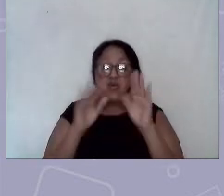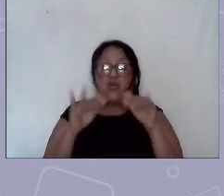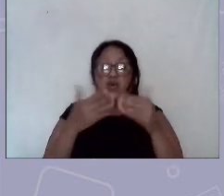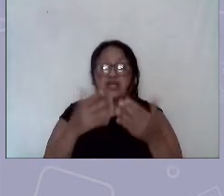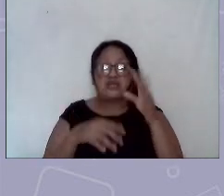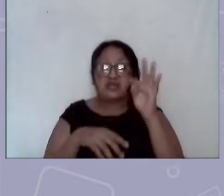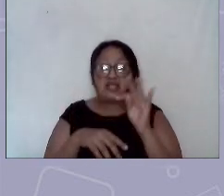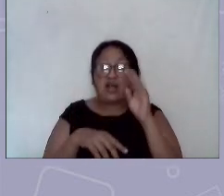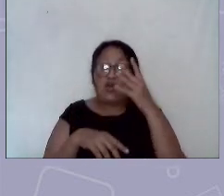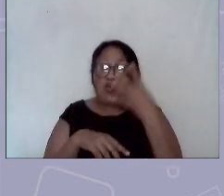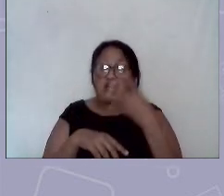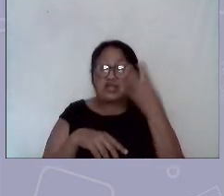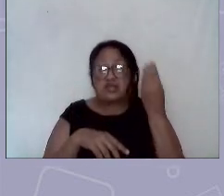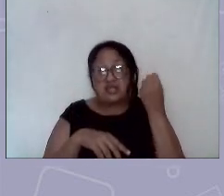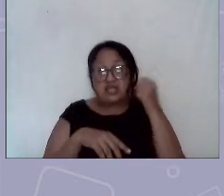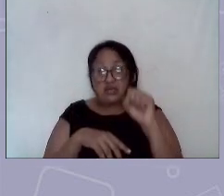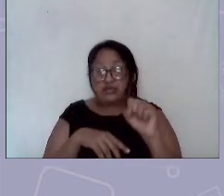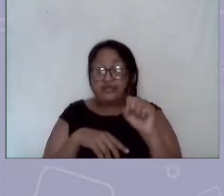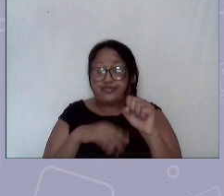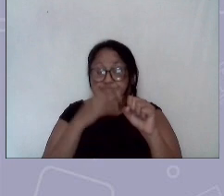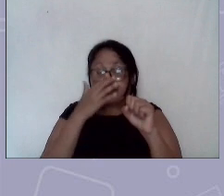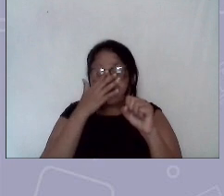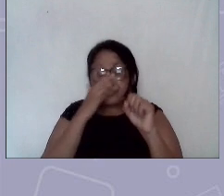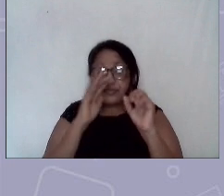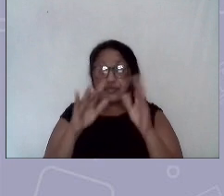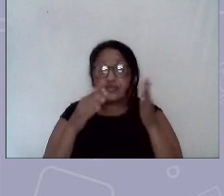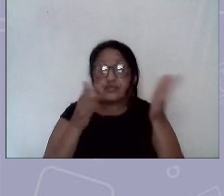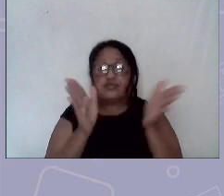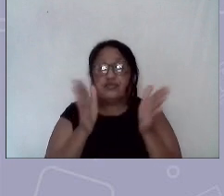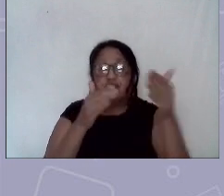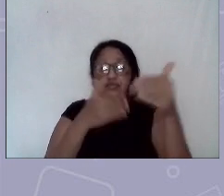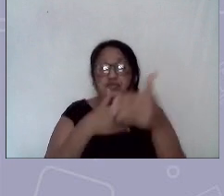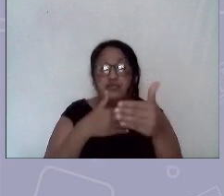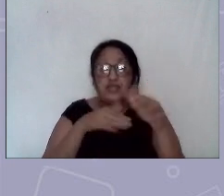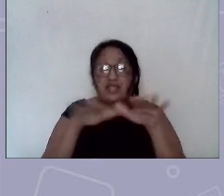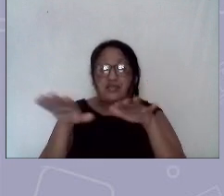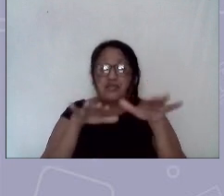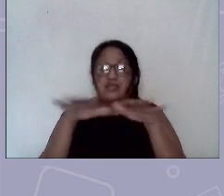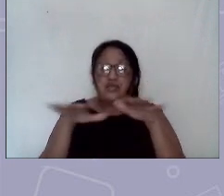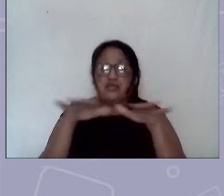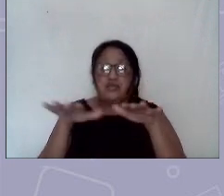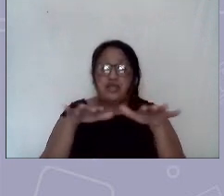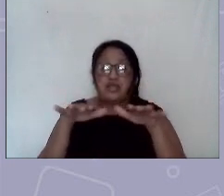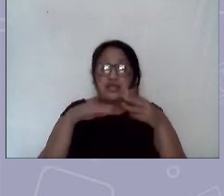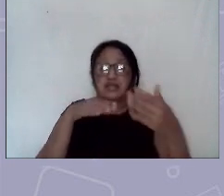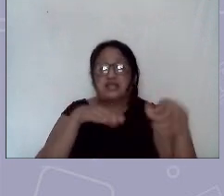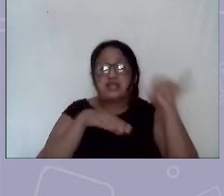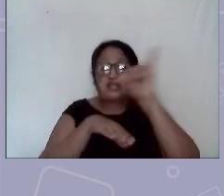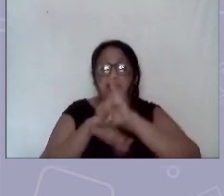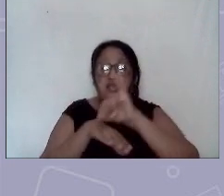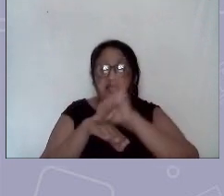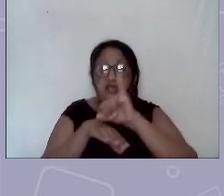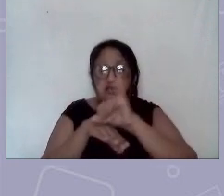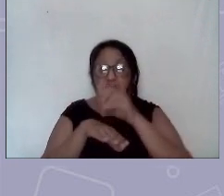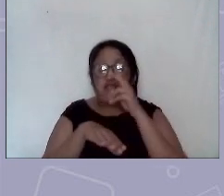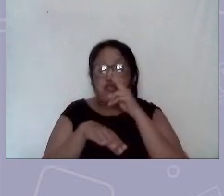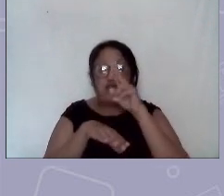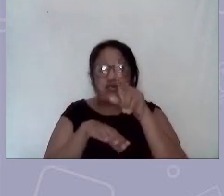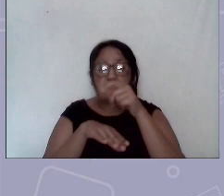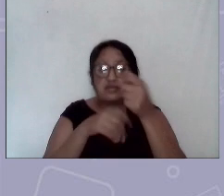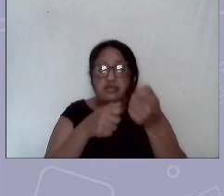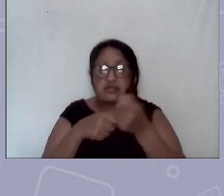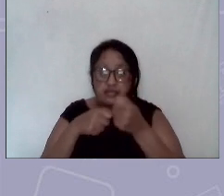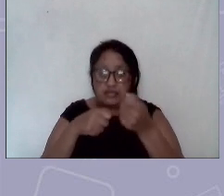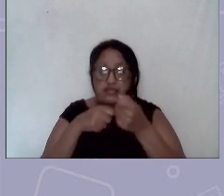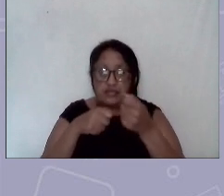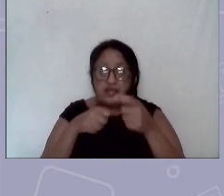segundos então veja o bloco ele se movimenta sobre a ação dessa força e ele tem uma